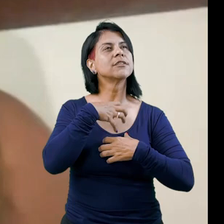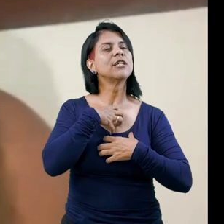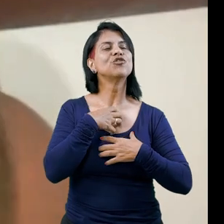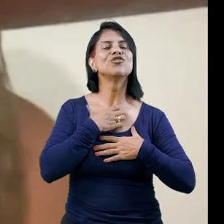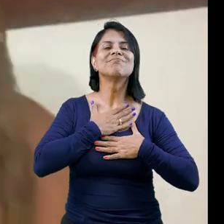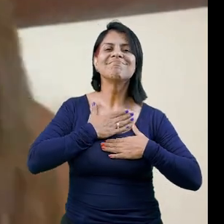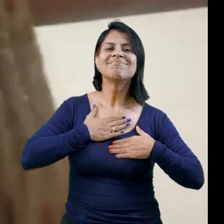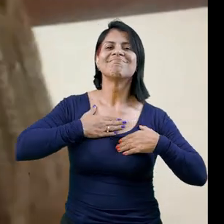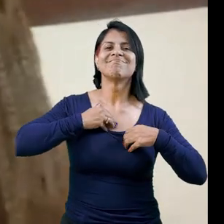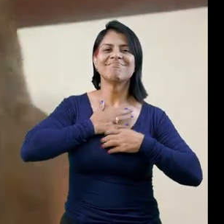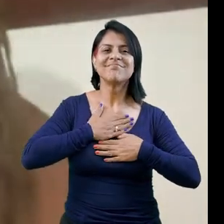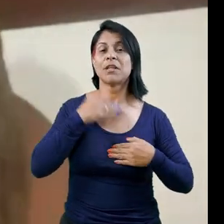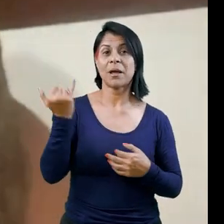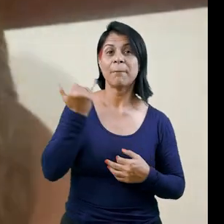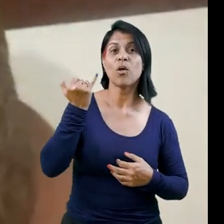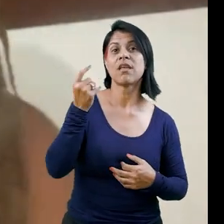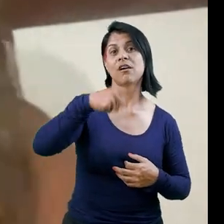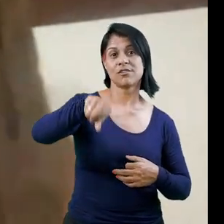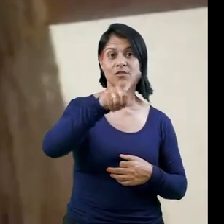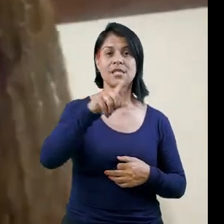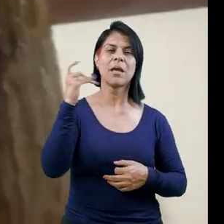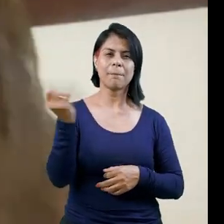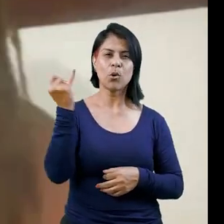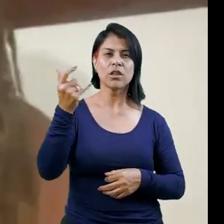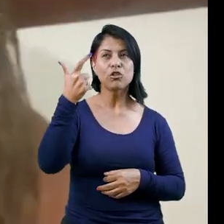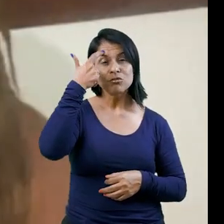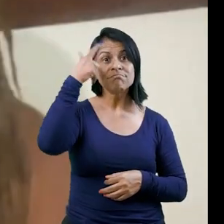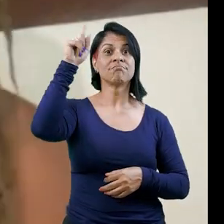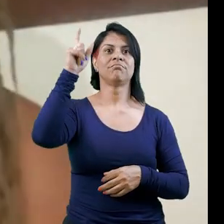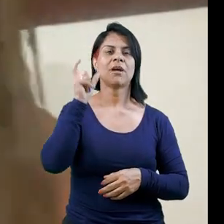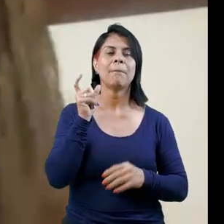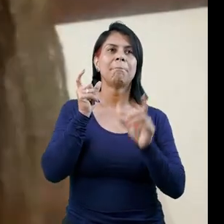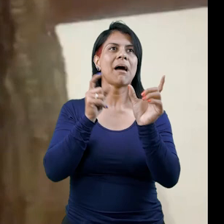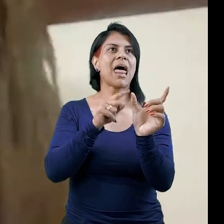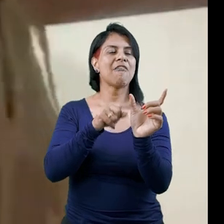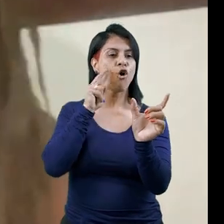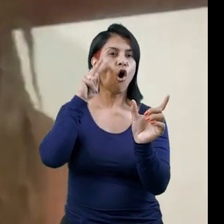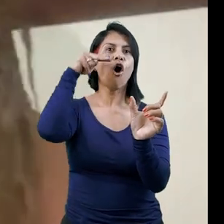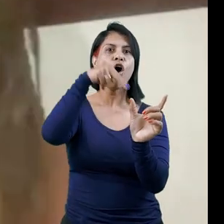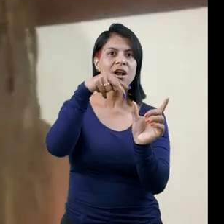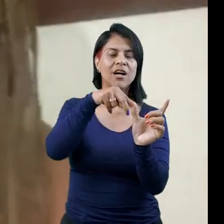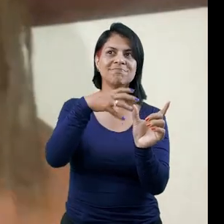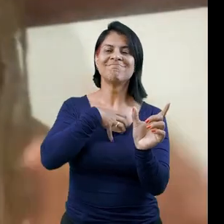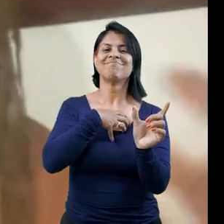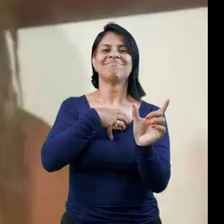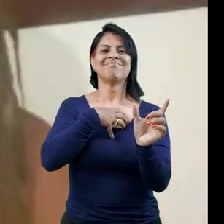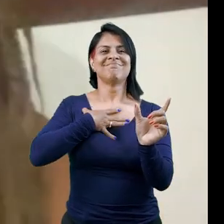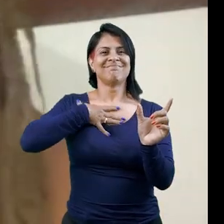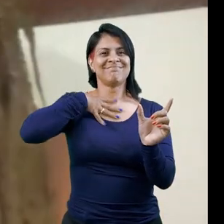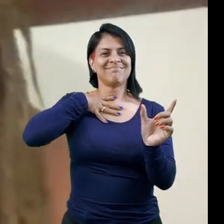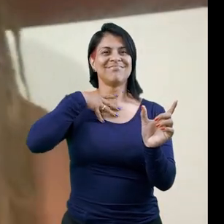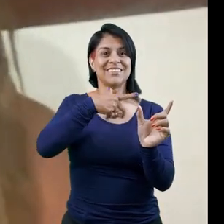vocês, uma palavra que é importante, uma palavra que quando ela vem, uma palavra que quando vocês olham, uma palavra que quando